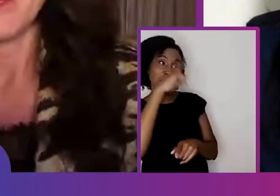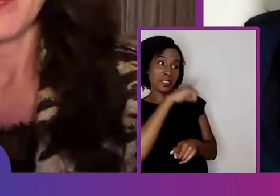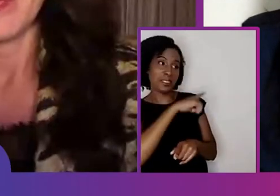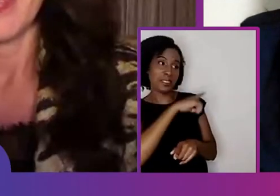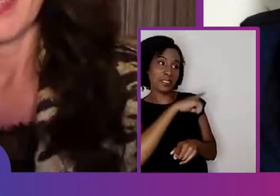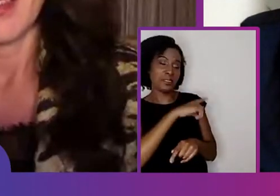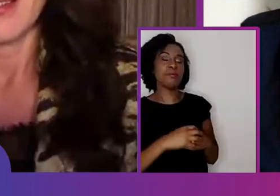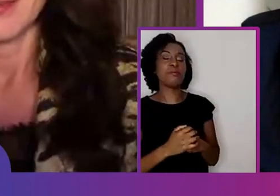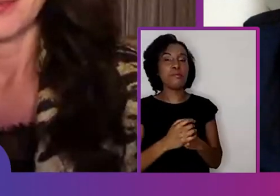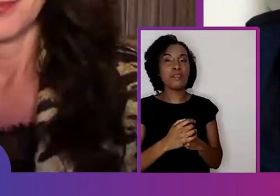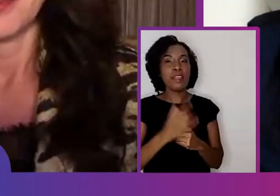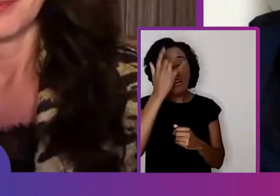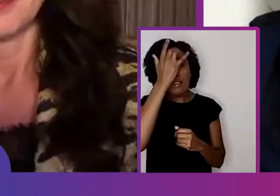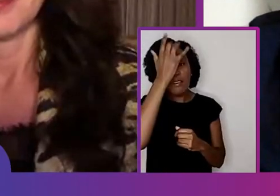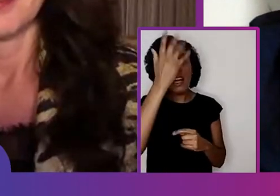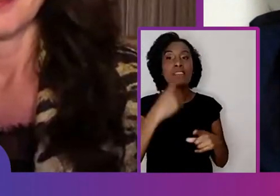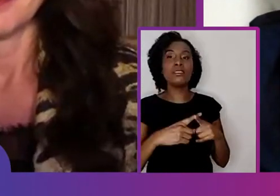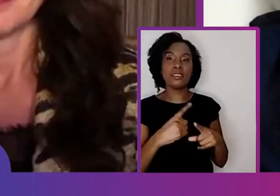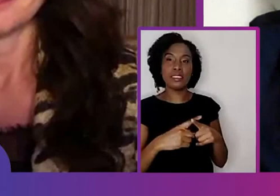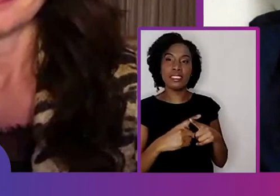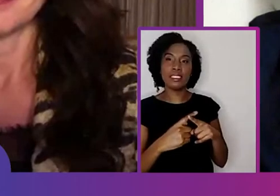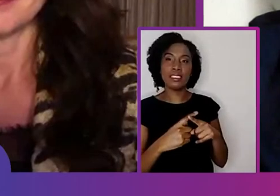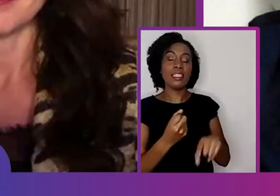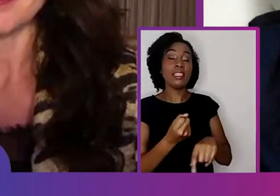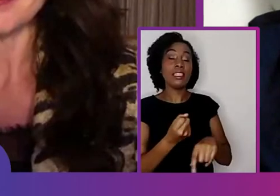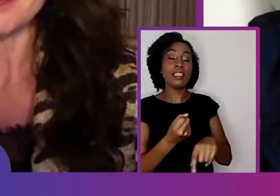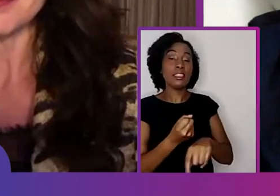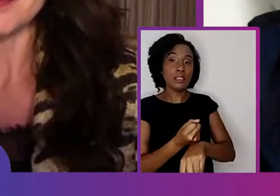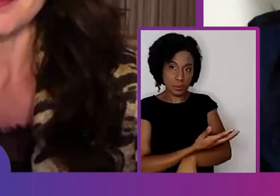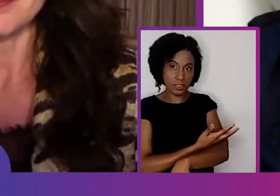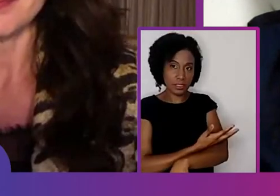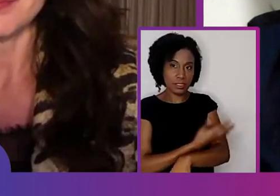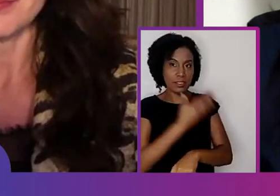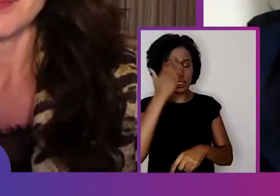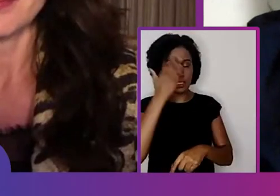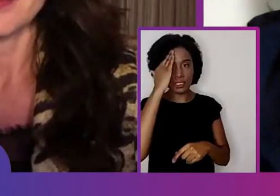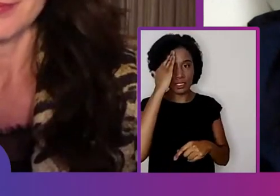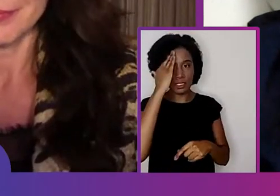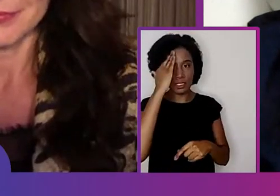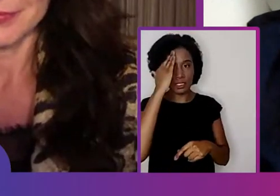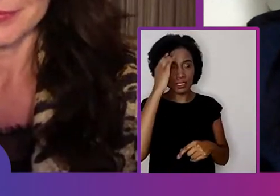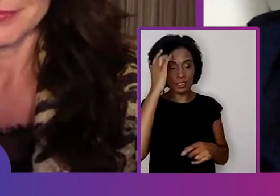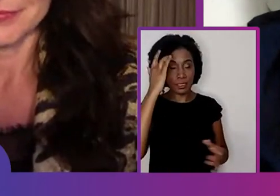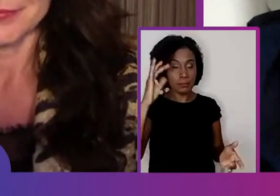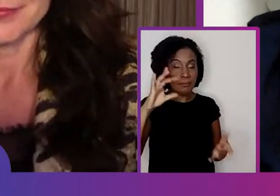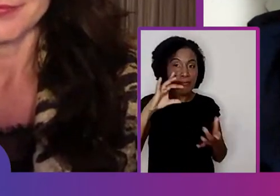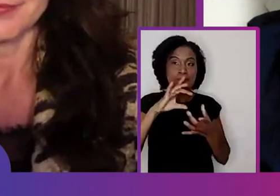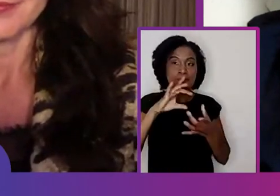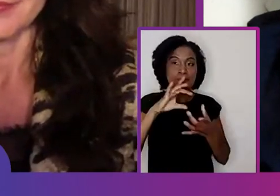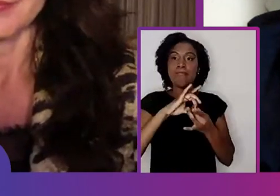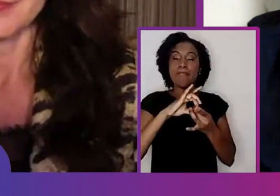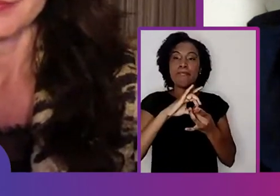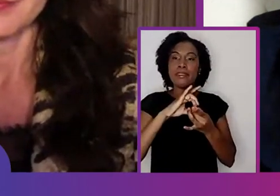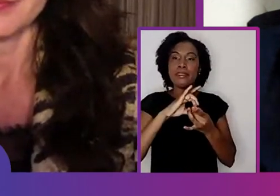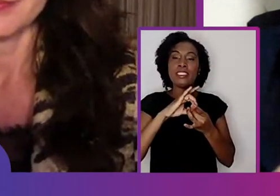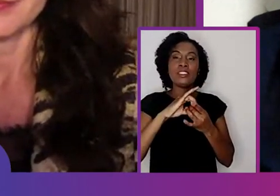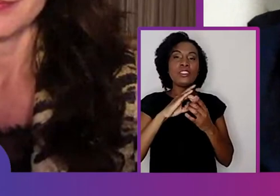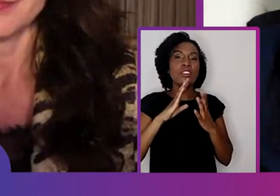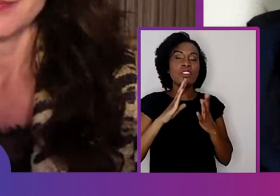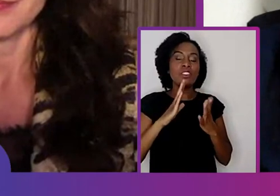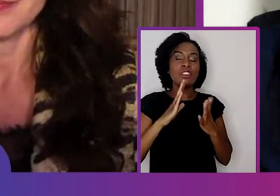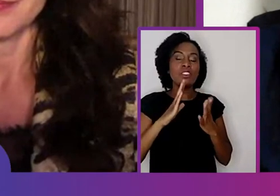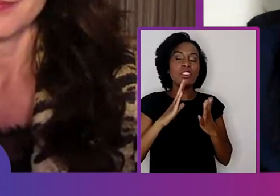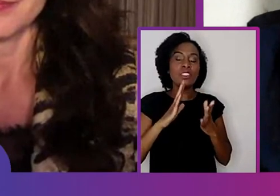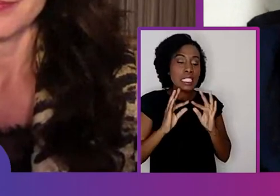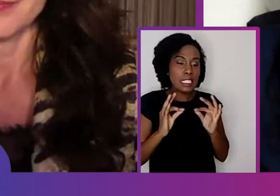da emoção, ela está diretamente conectada com os aspectos mais primitivos e mais simples do processamento de